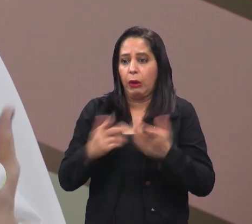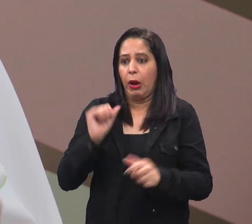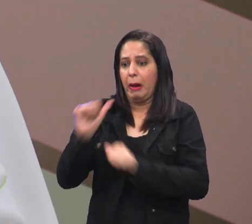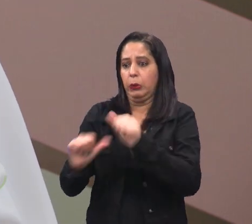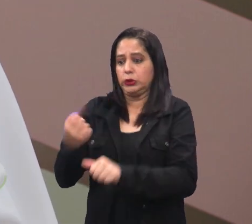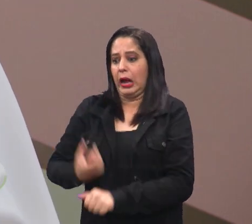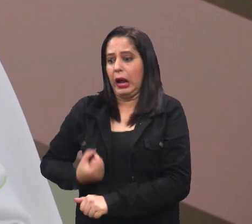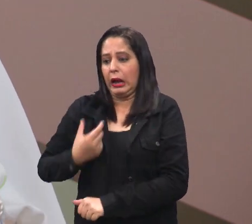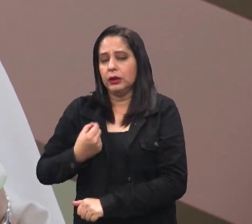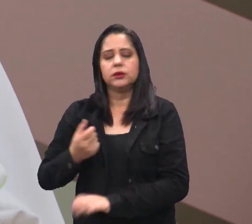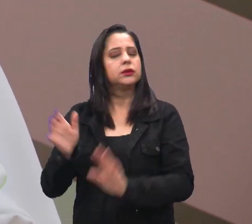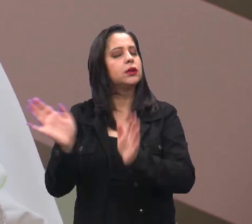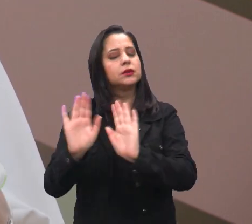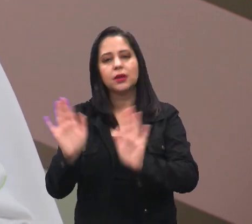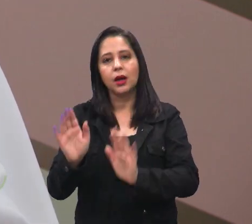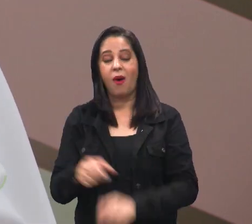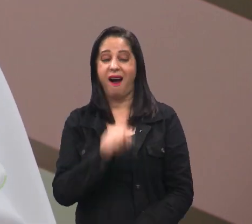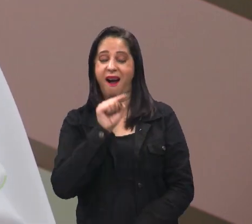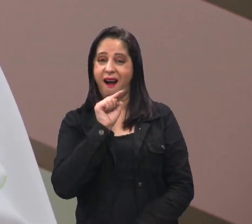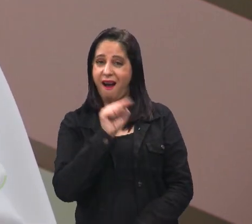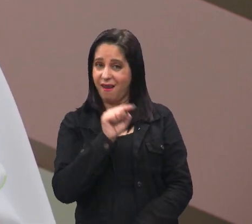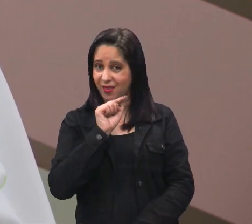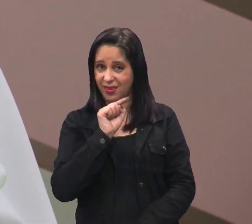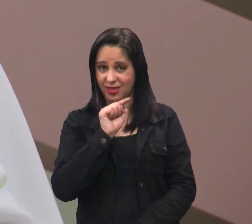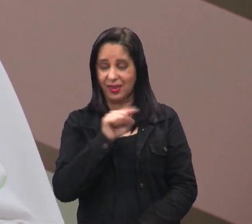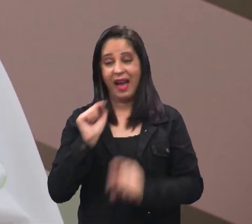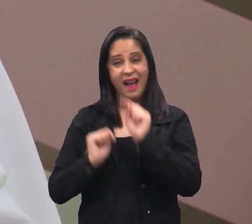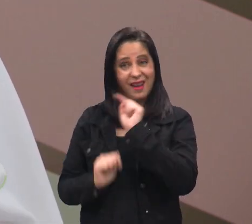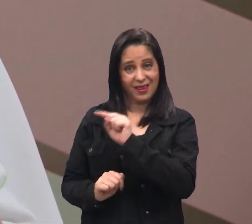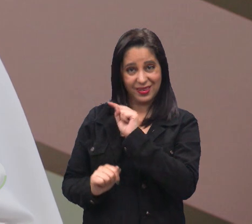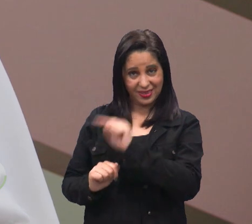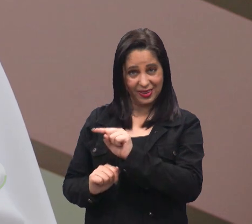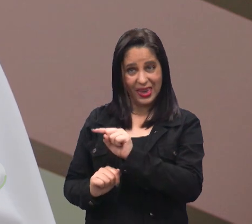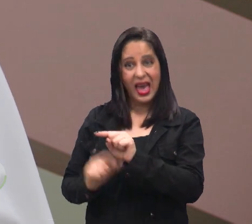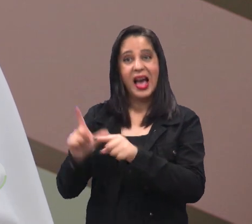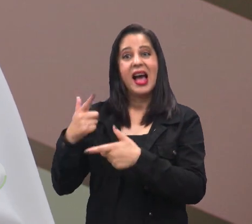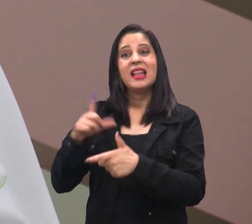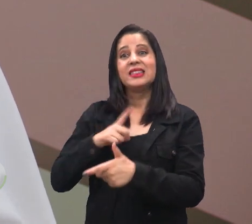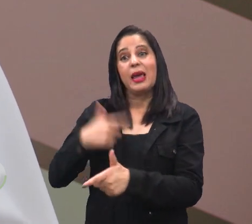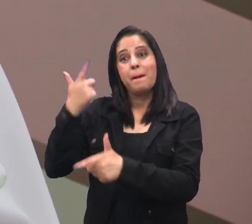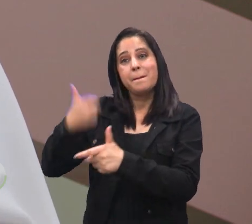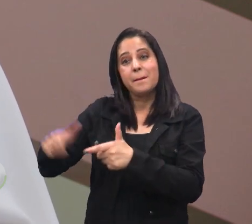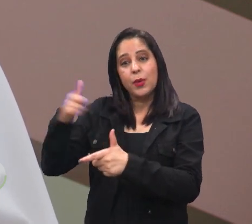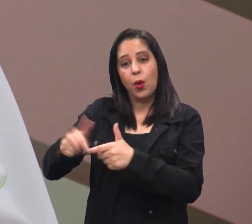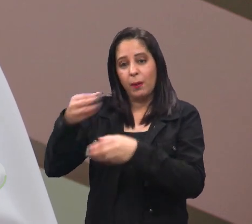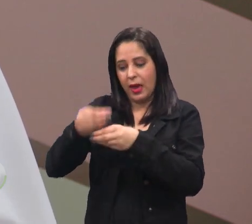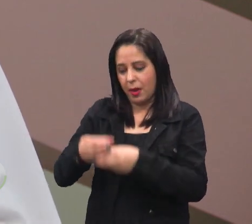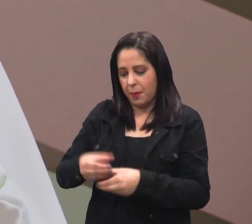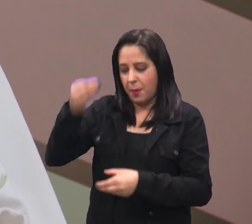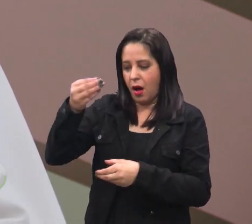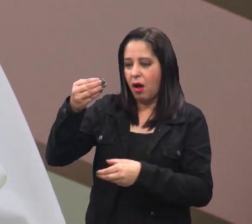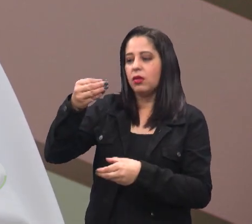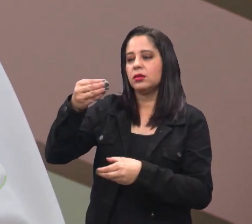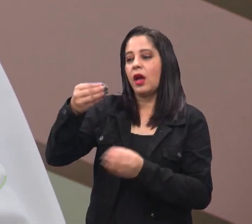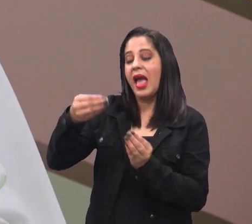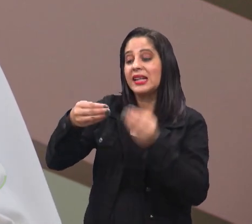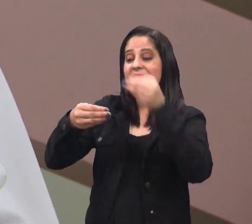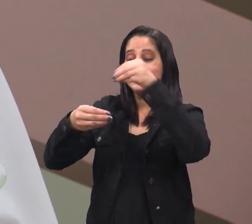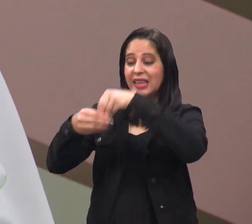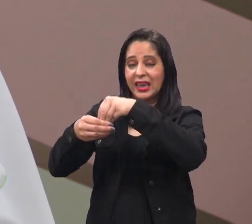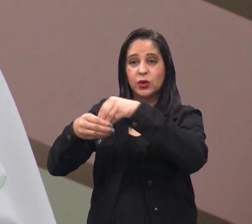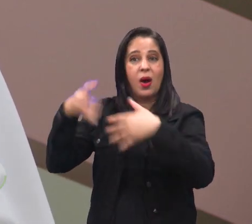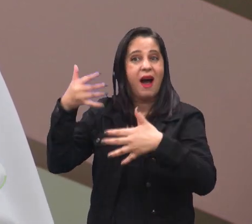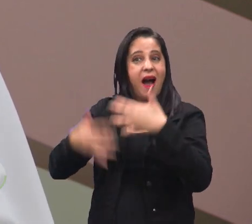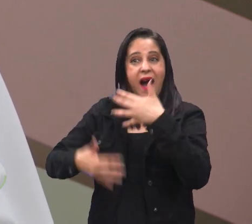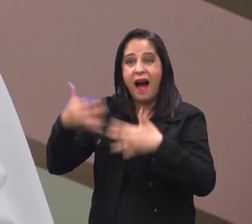uma proliferação de células anormais na medula óssea, que são os blastos, né? São células imaturas, atrapalhando todo